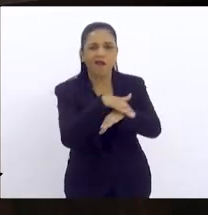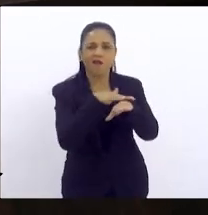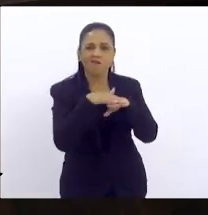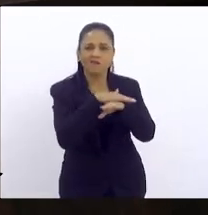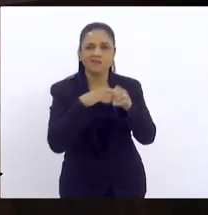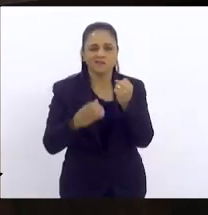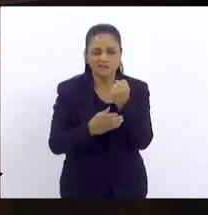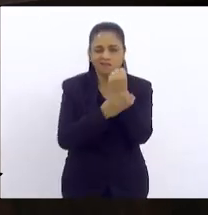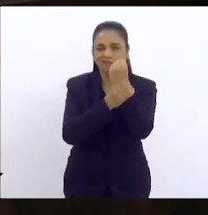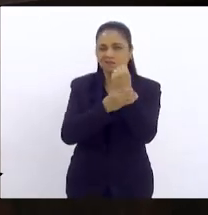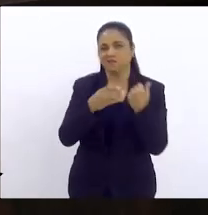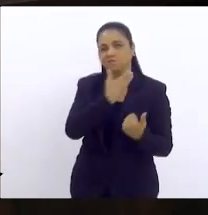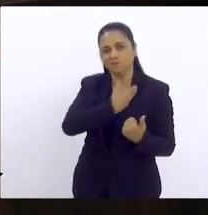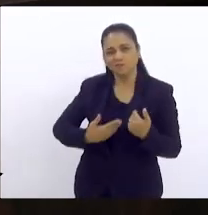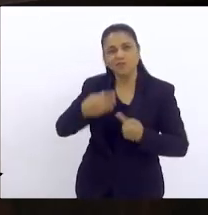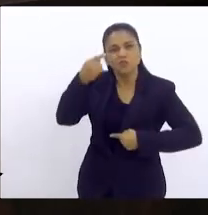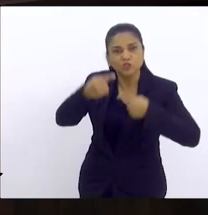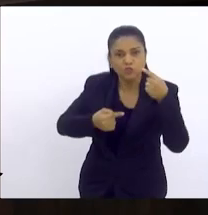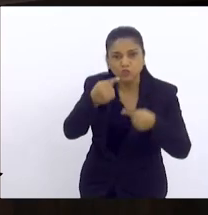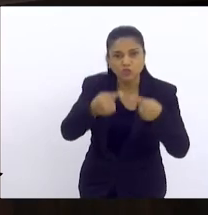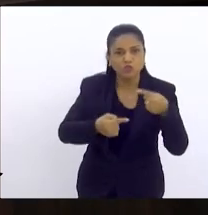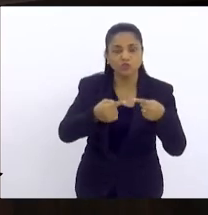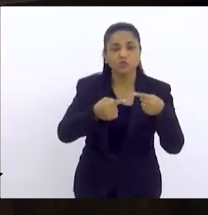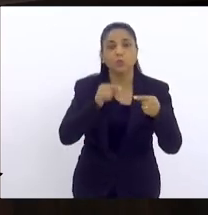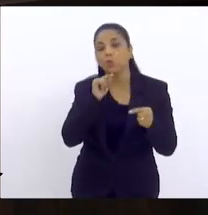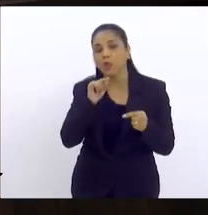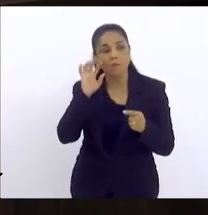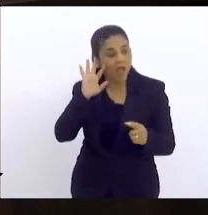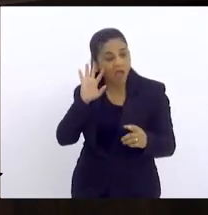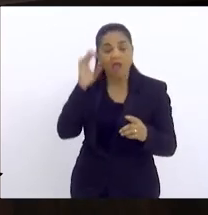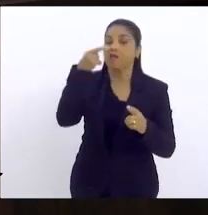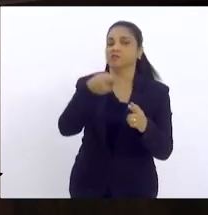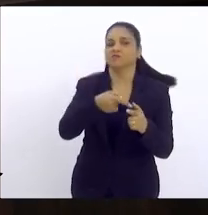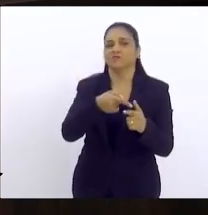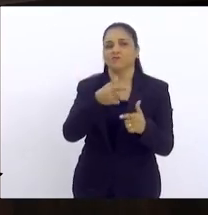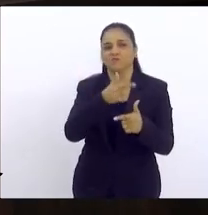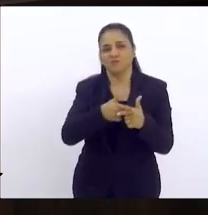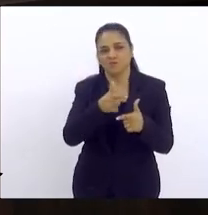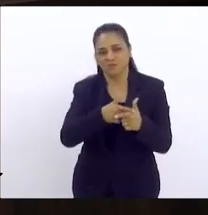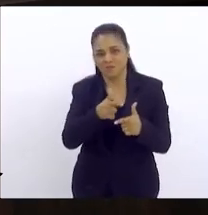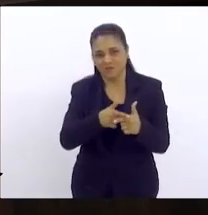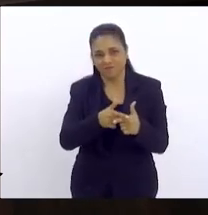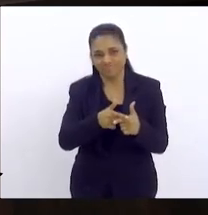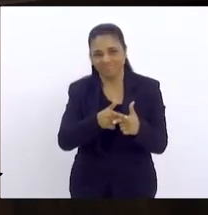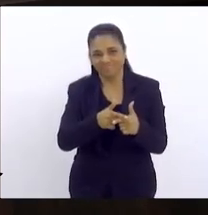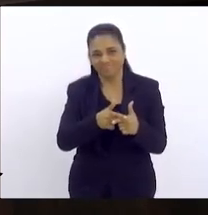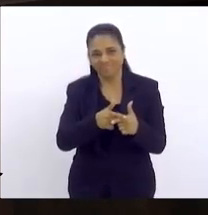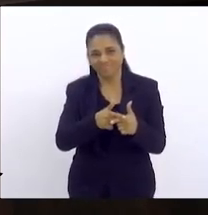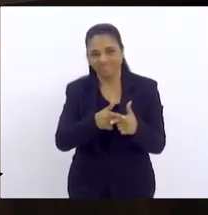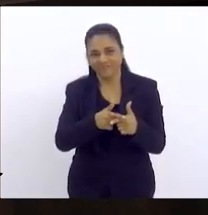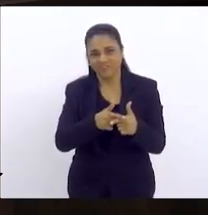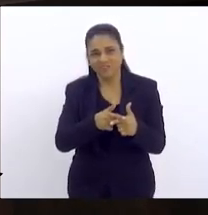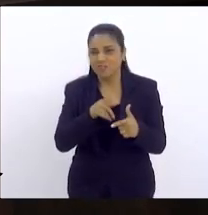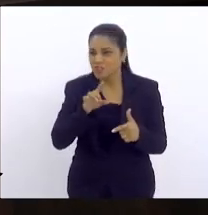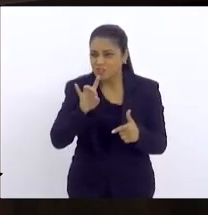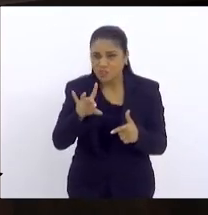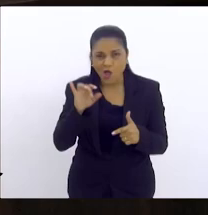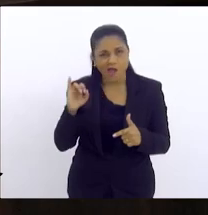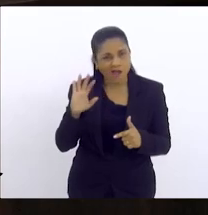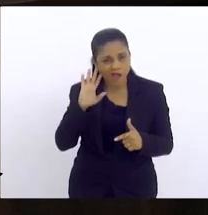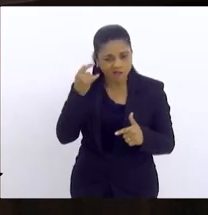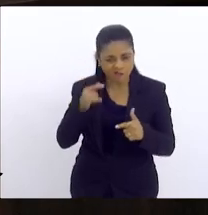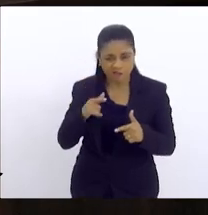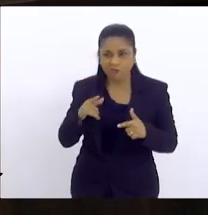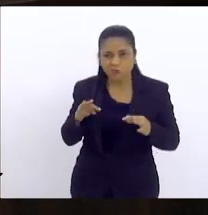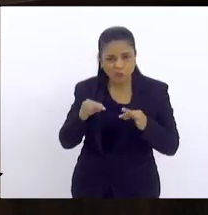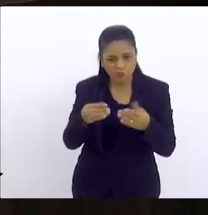pública discutir Segurança Pública mas no viés de resolver o problema mas não se resolve só com esses atores que estão aqui